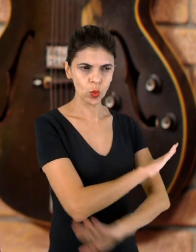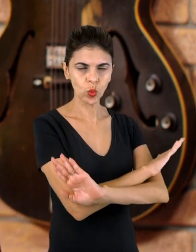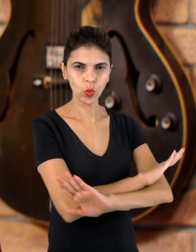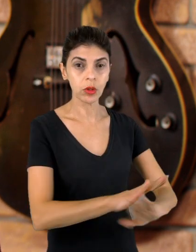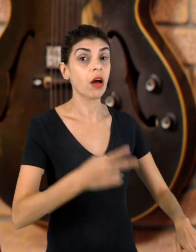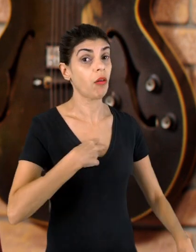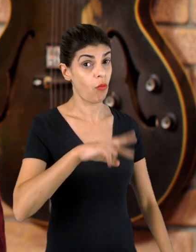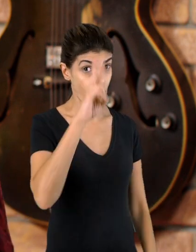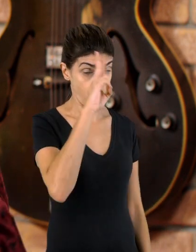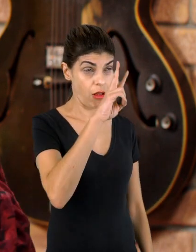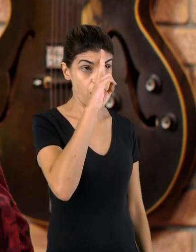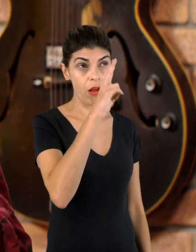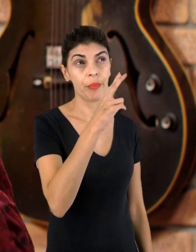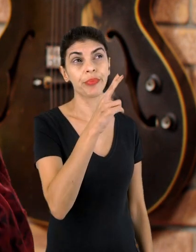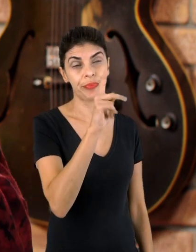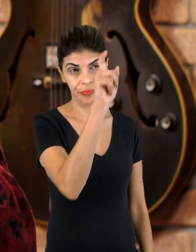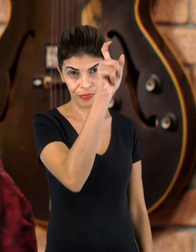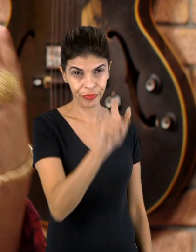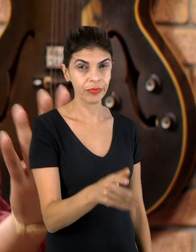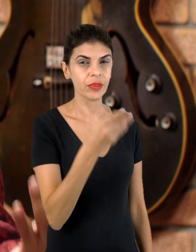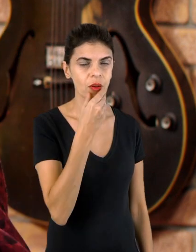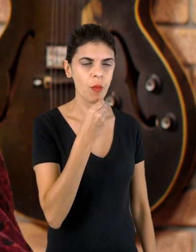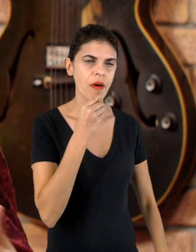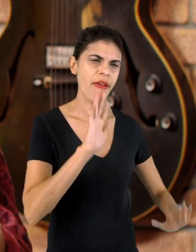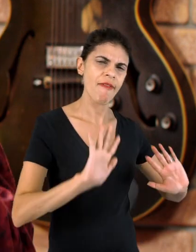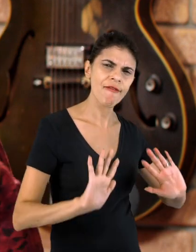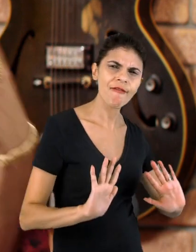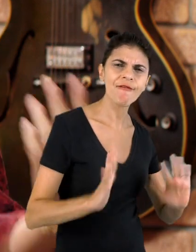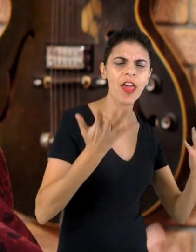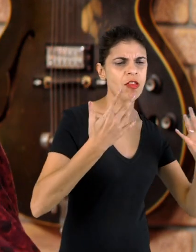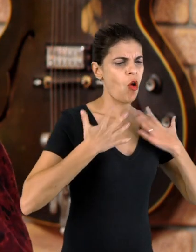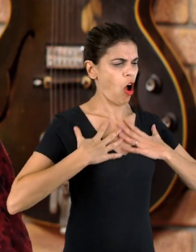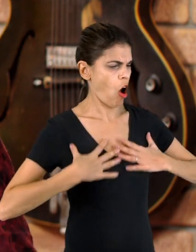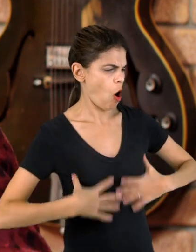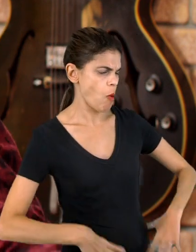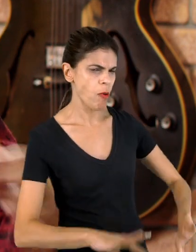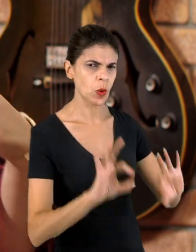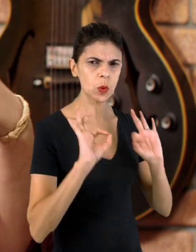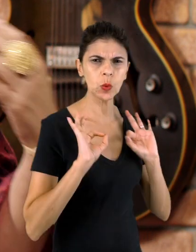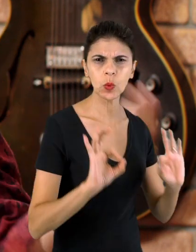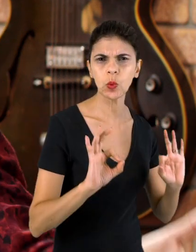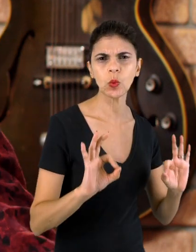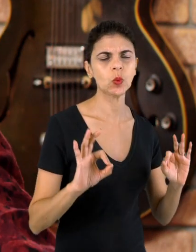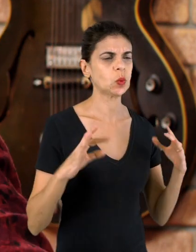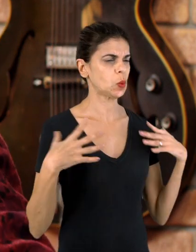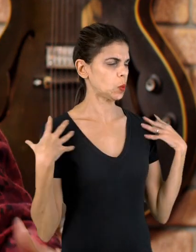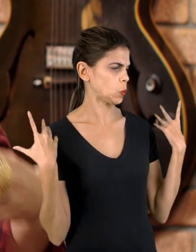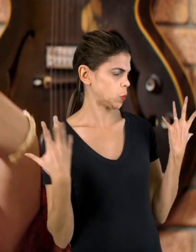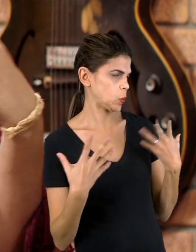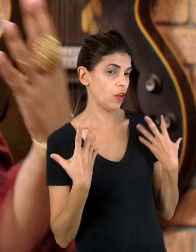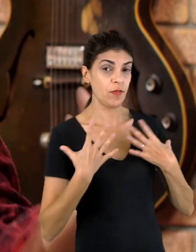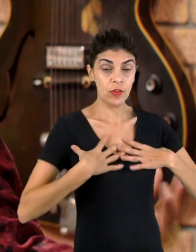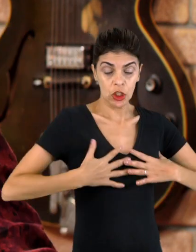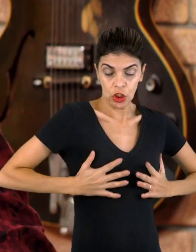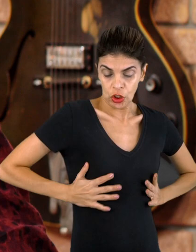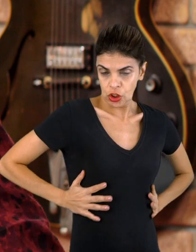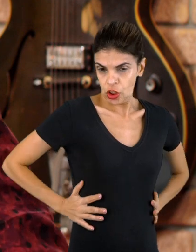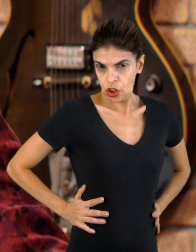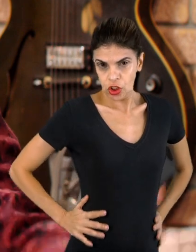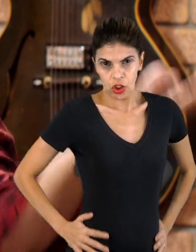eu me lembro de um cara, eu me lembro de assim, um evento fantástico, toda arrumada, né? Pirotecnia, aquele vestido